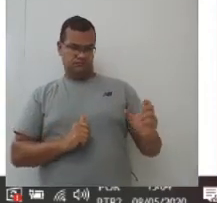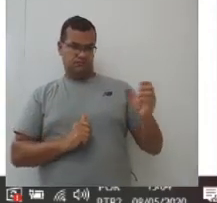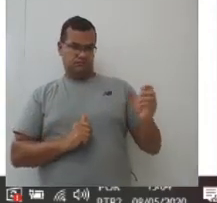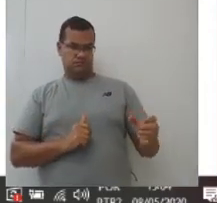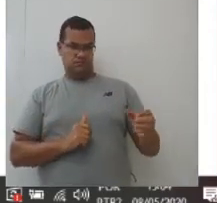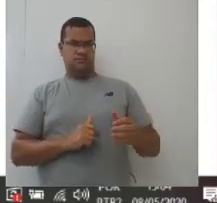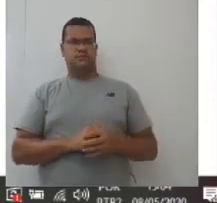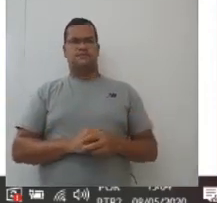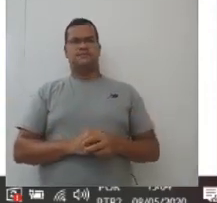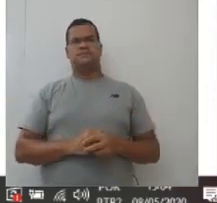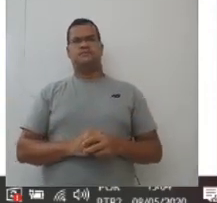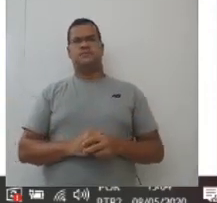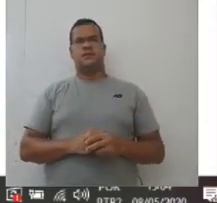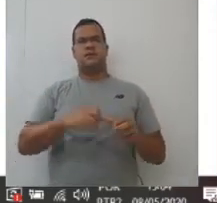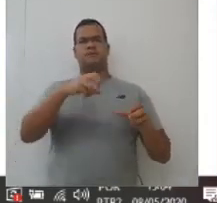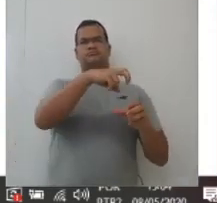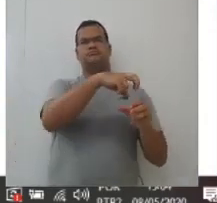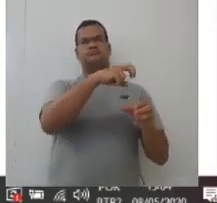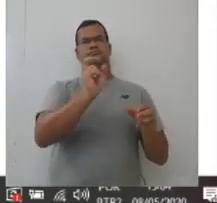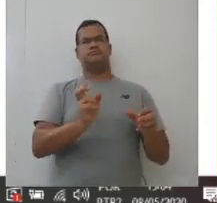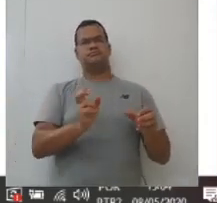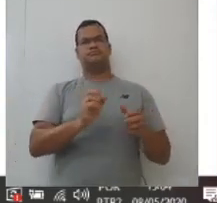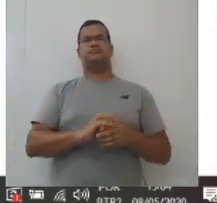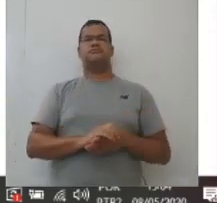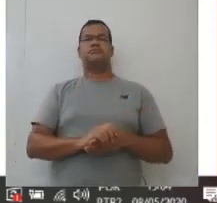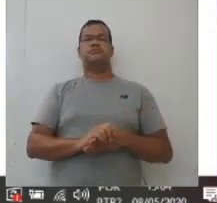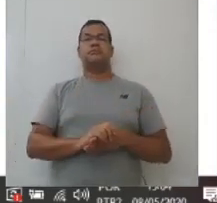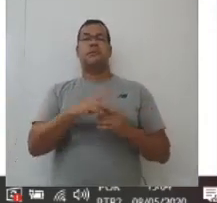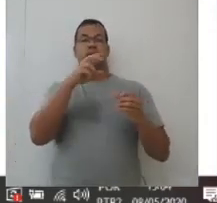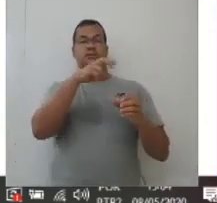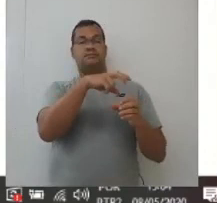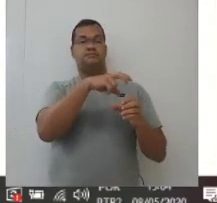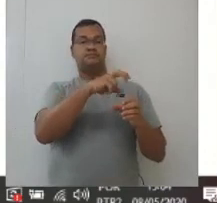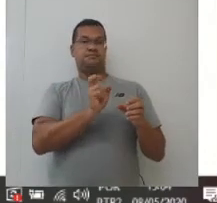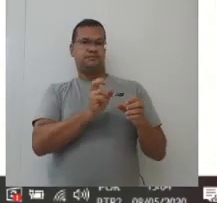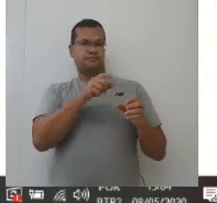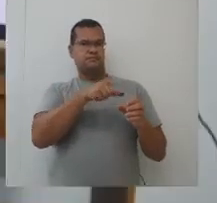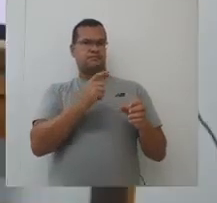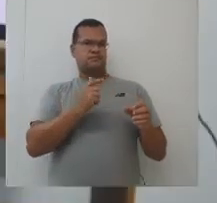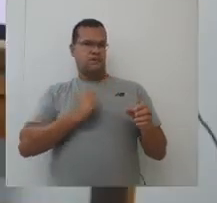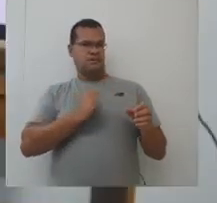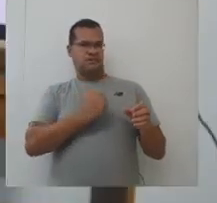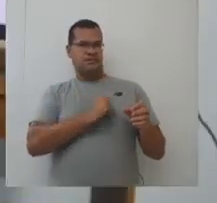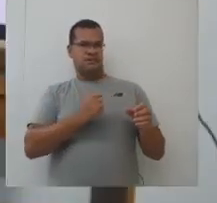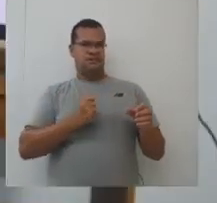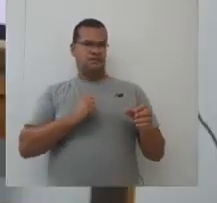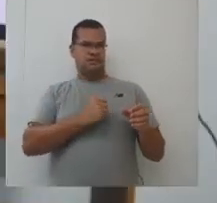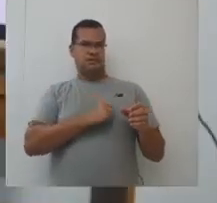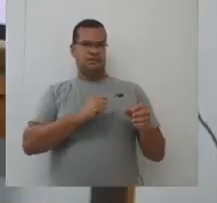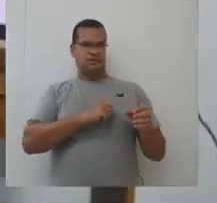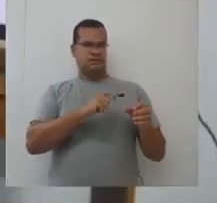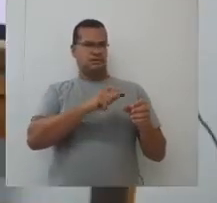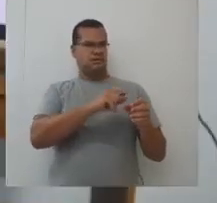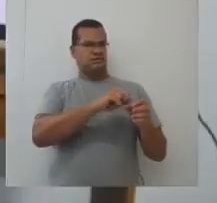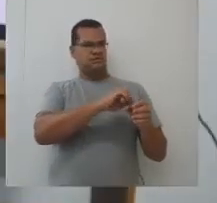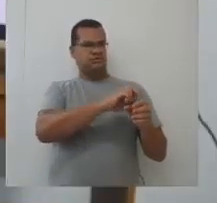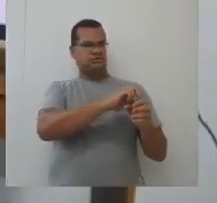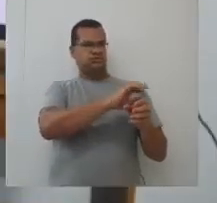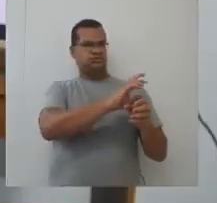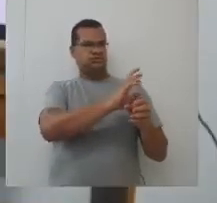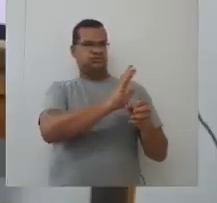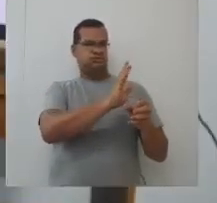do perfume e abriu. Aí esse frasco do perfume cheio cria ao seu